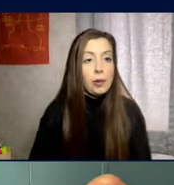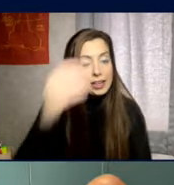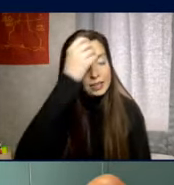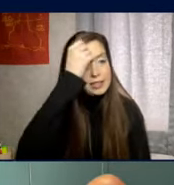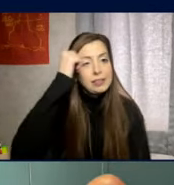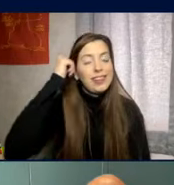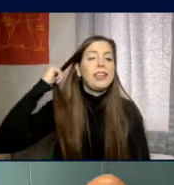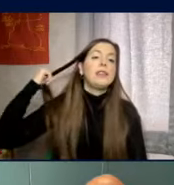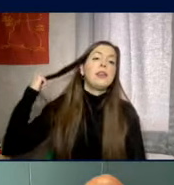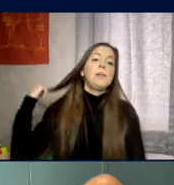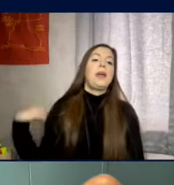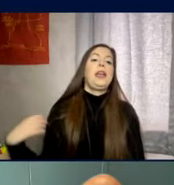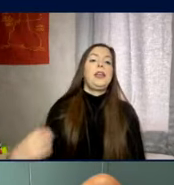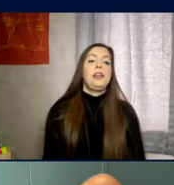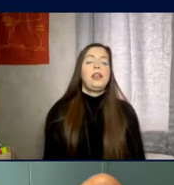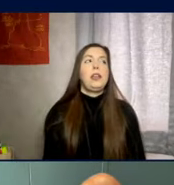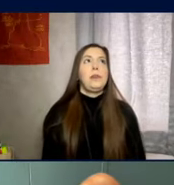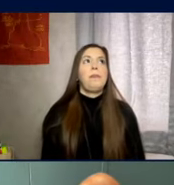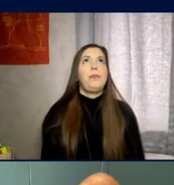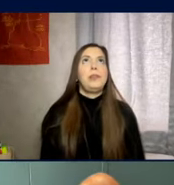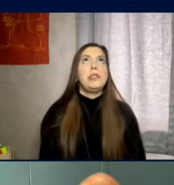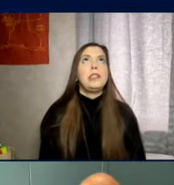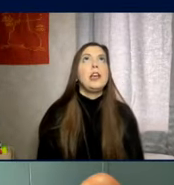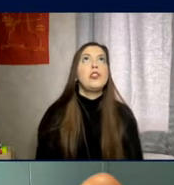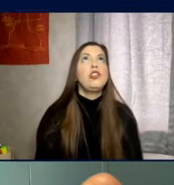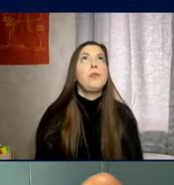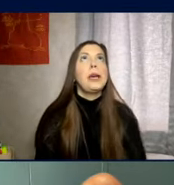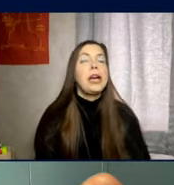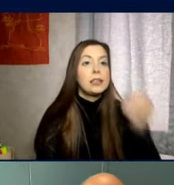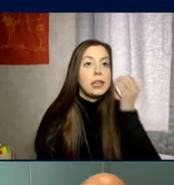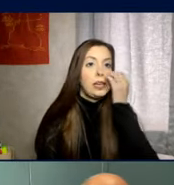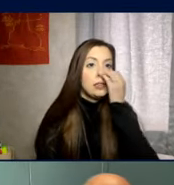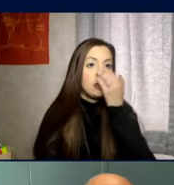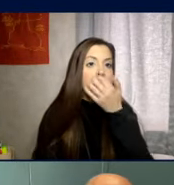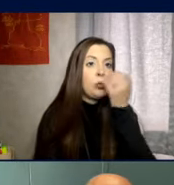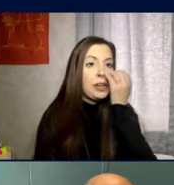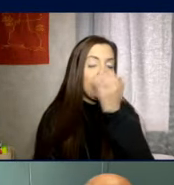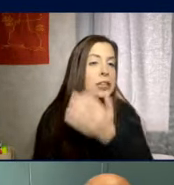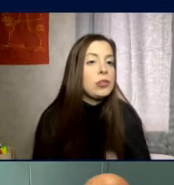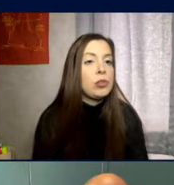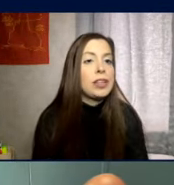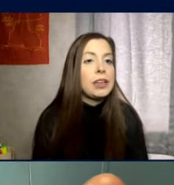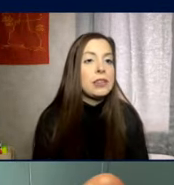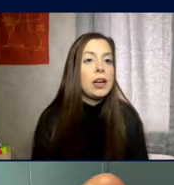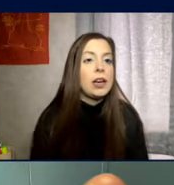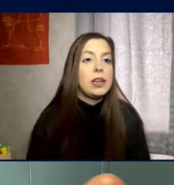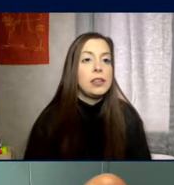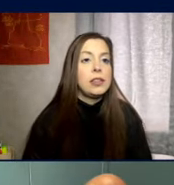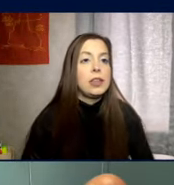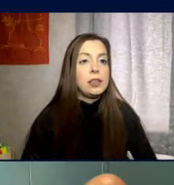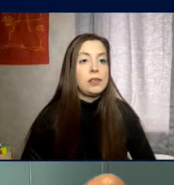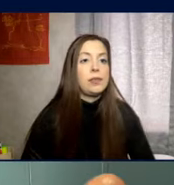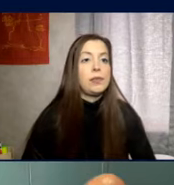Olha, eu acrescentaria também que se a gente pegar desde o início, desde